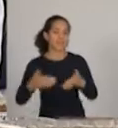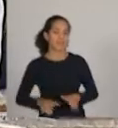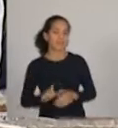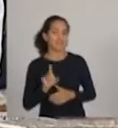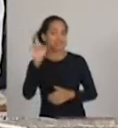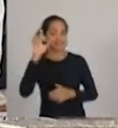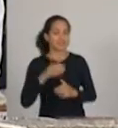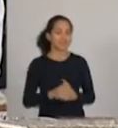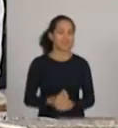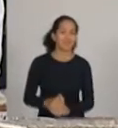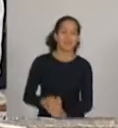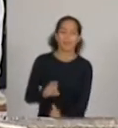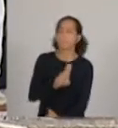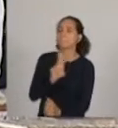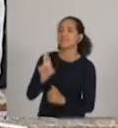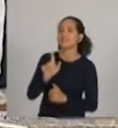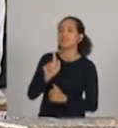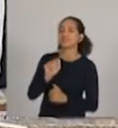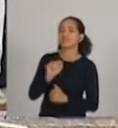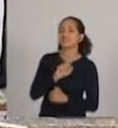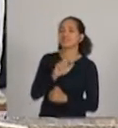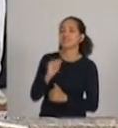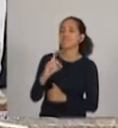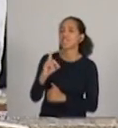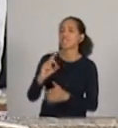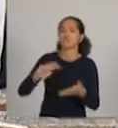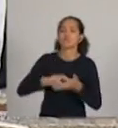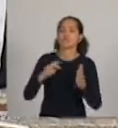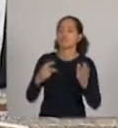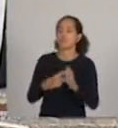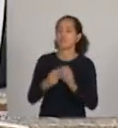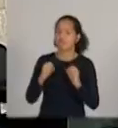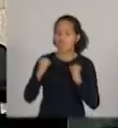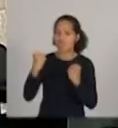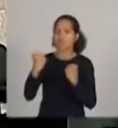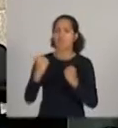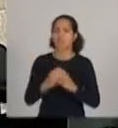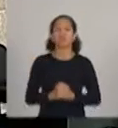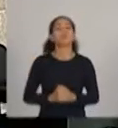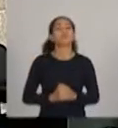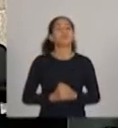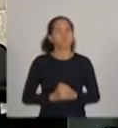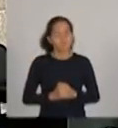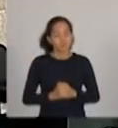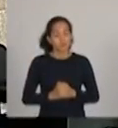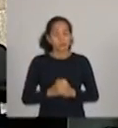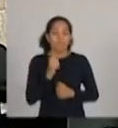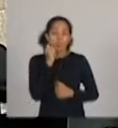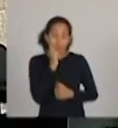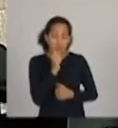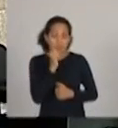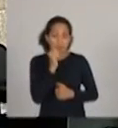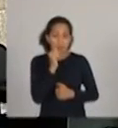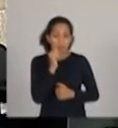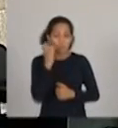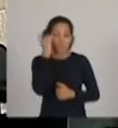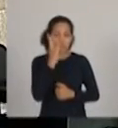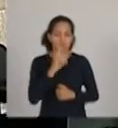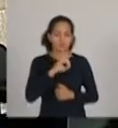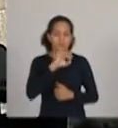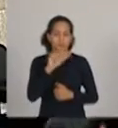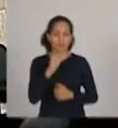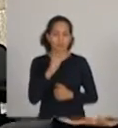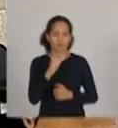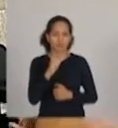o Garrido vem de Guerreira. De Guerreira, né? Agora eu cedo a palavra ao deputado Janete, se quiser falar alguma coisa também.